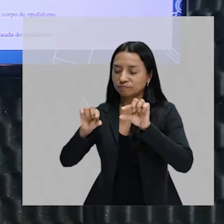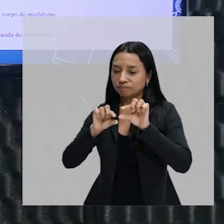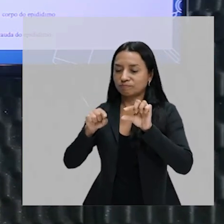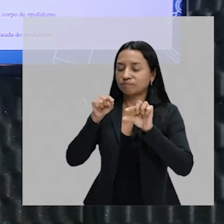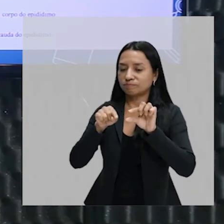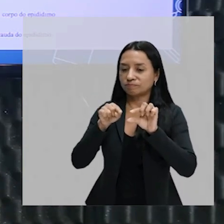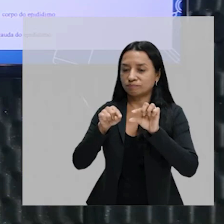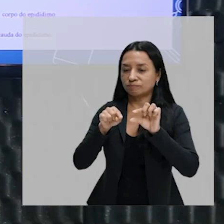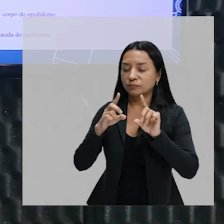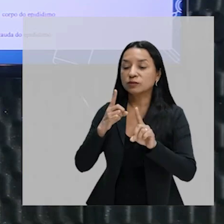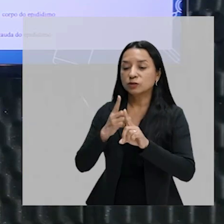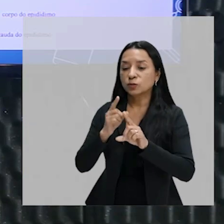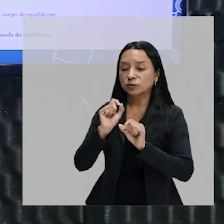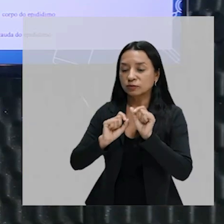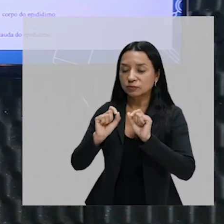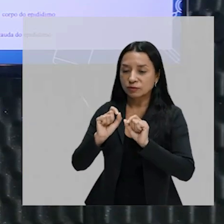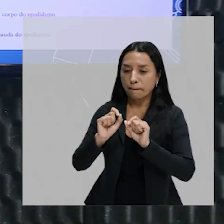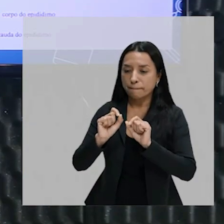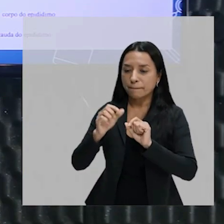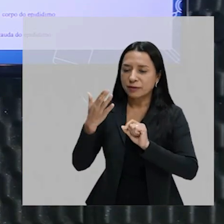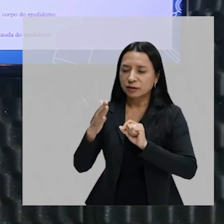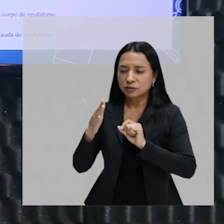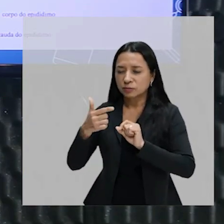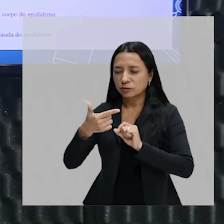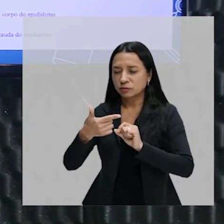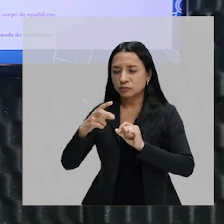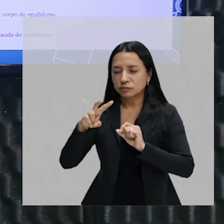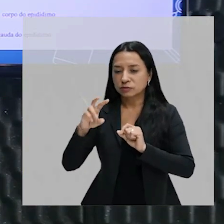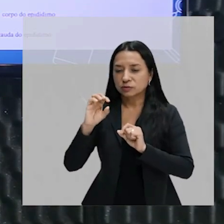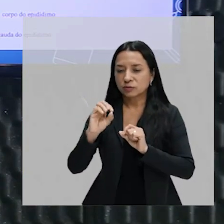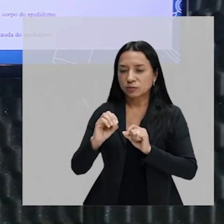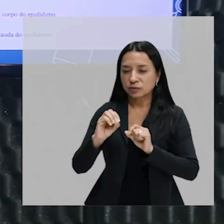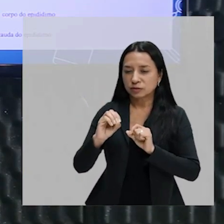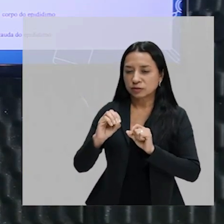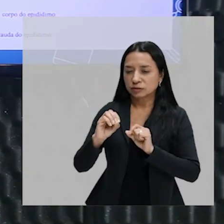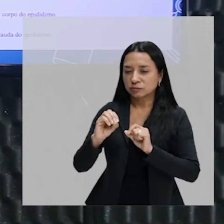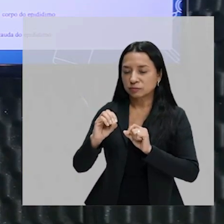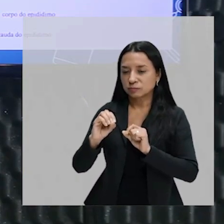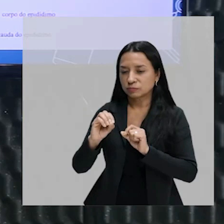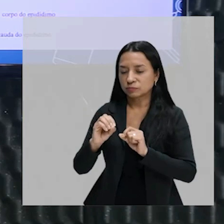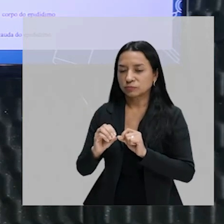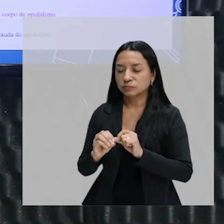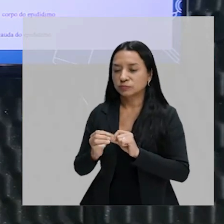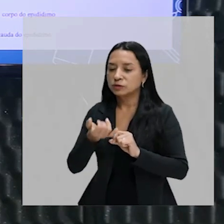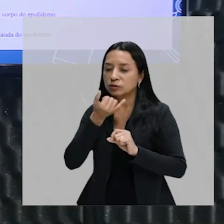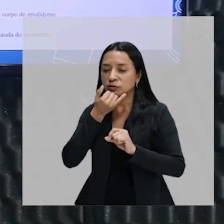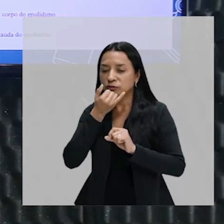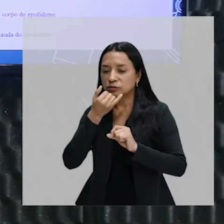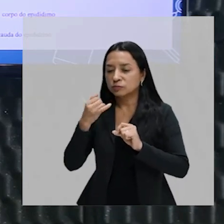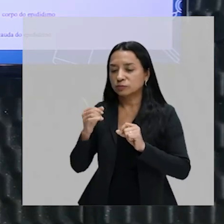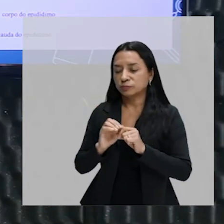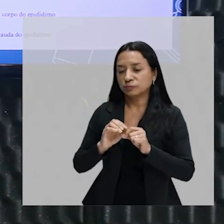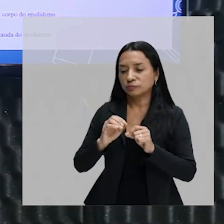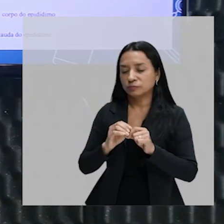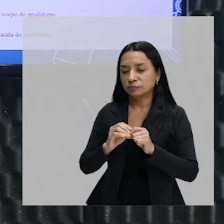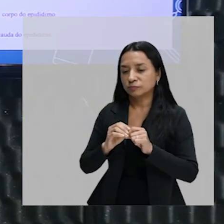desse nós vamos encontrar mais ou menos 250 lóbulos aliás desculpa quando a gente parte o testículo